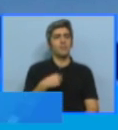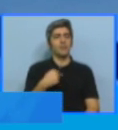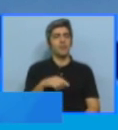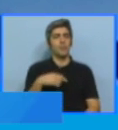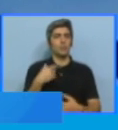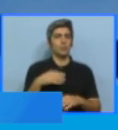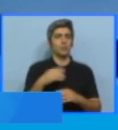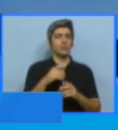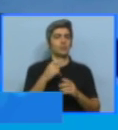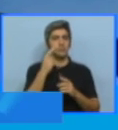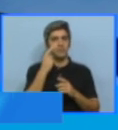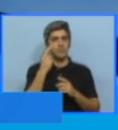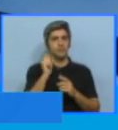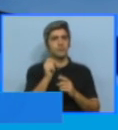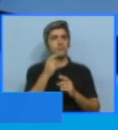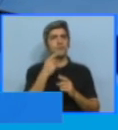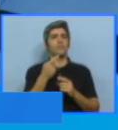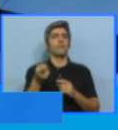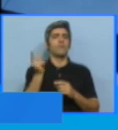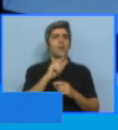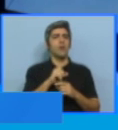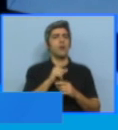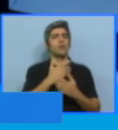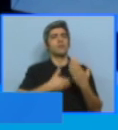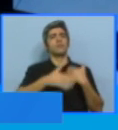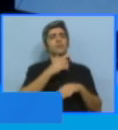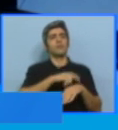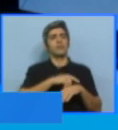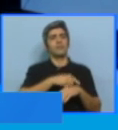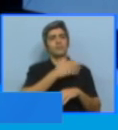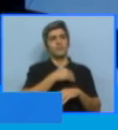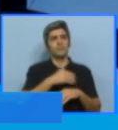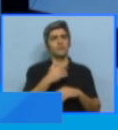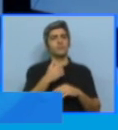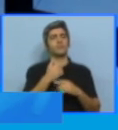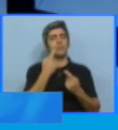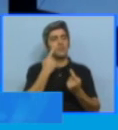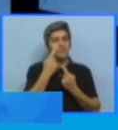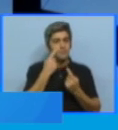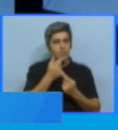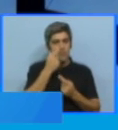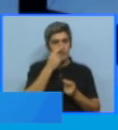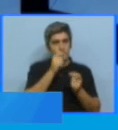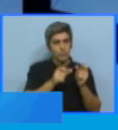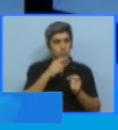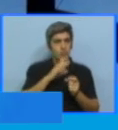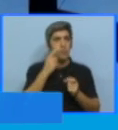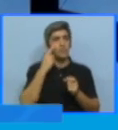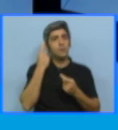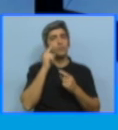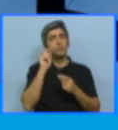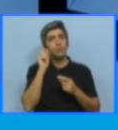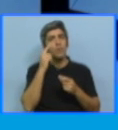um regresso às origens, conhecer melhor as pessoas que eu já conhecia de nome,